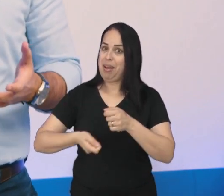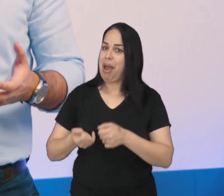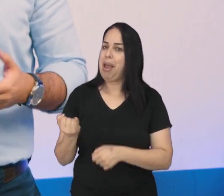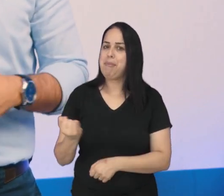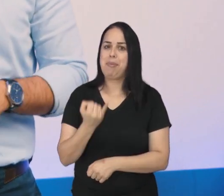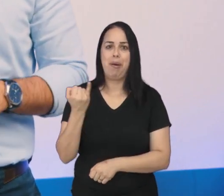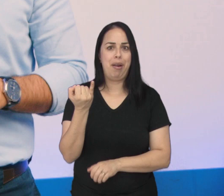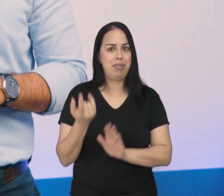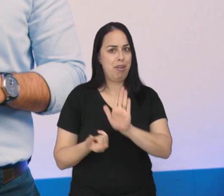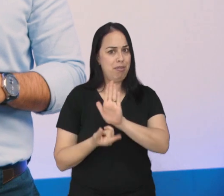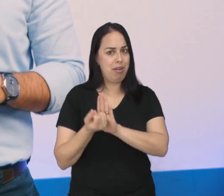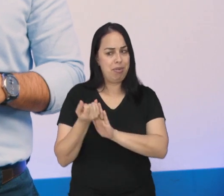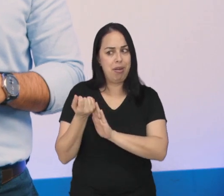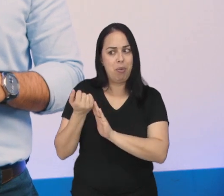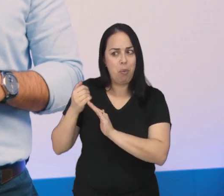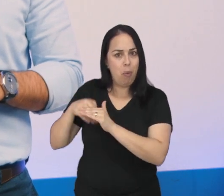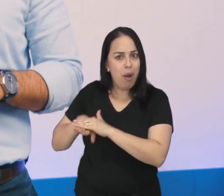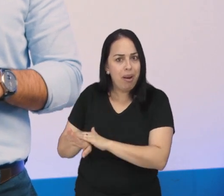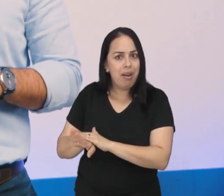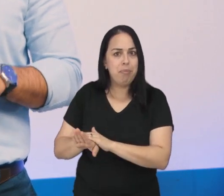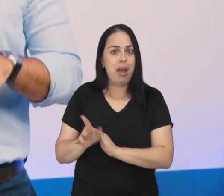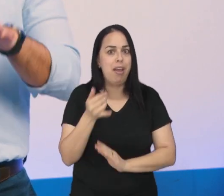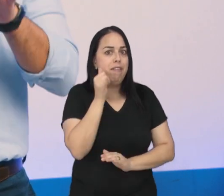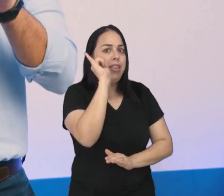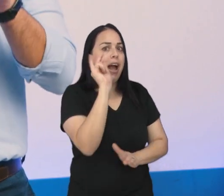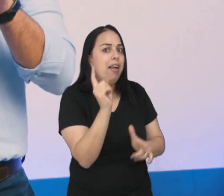as finanças para não começar o ano no vermelho, não é